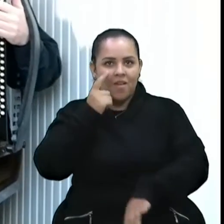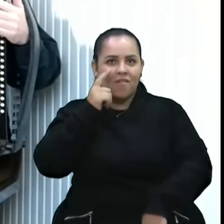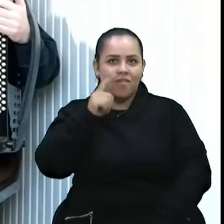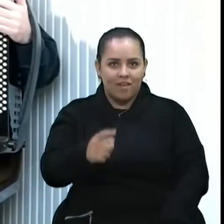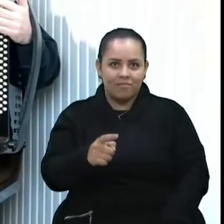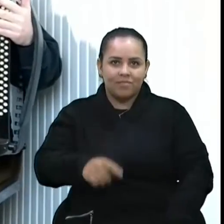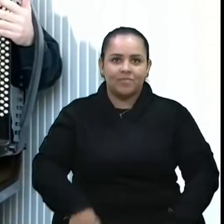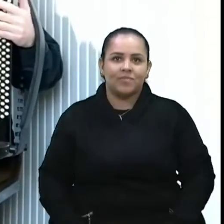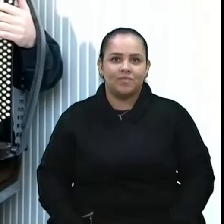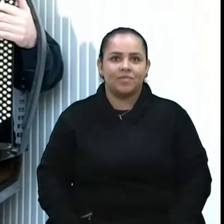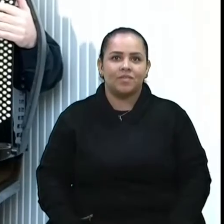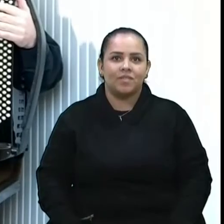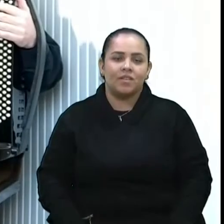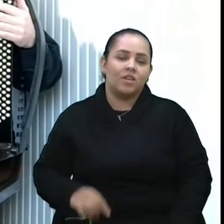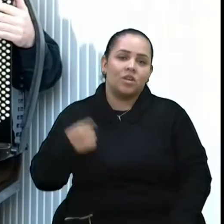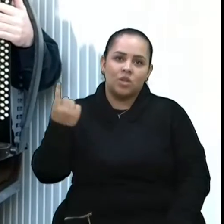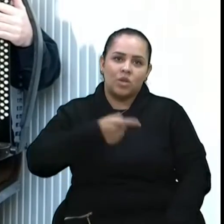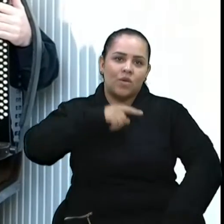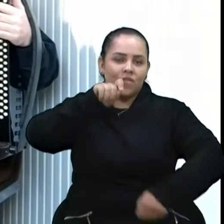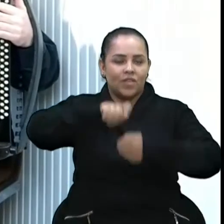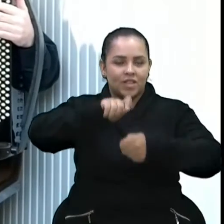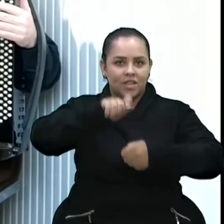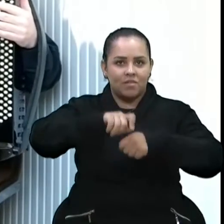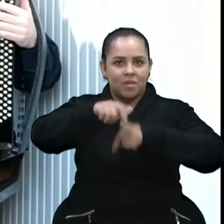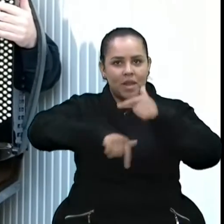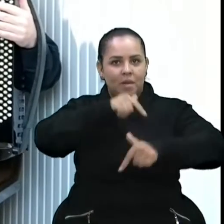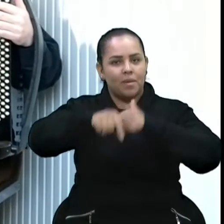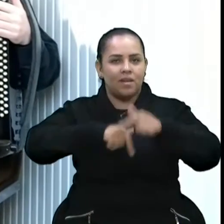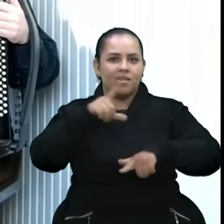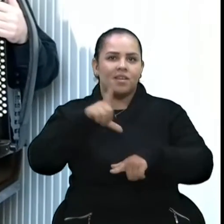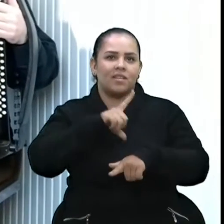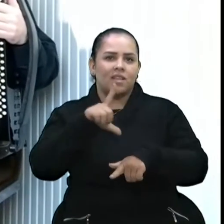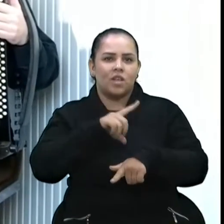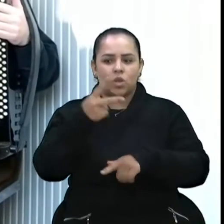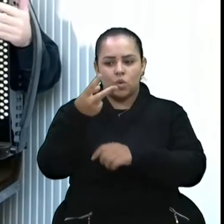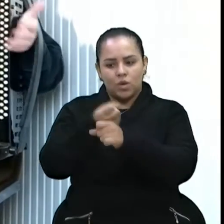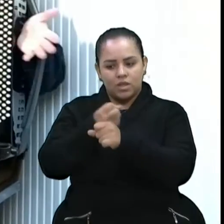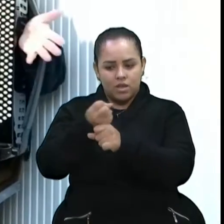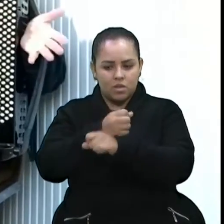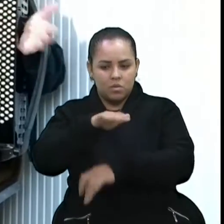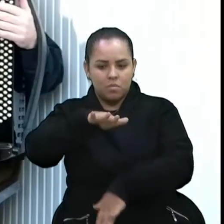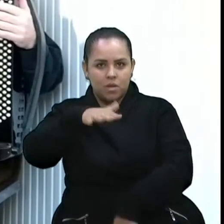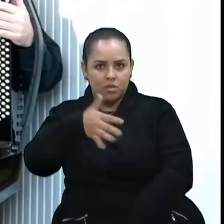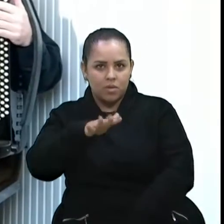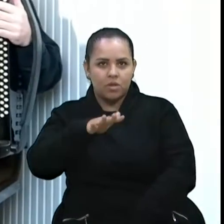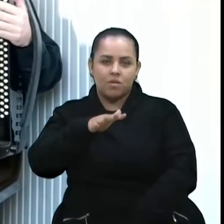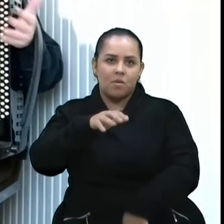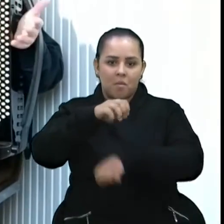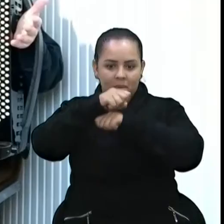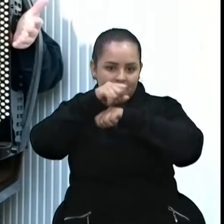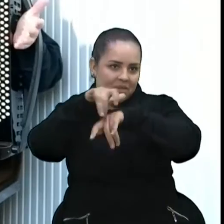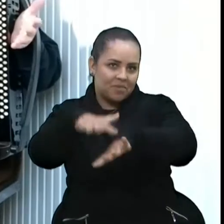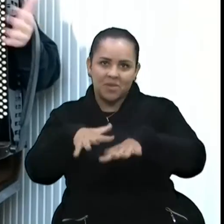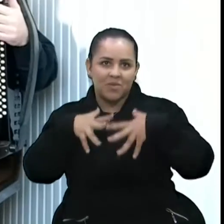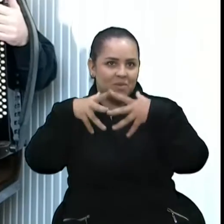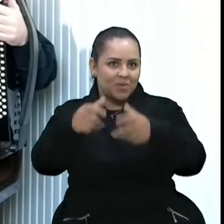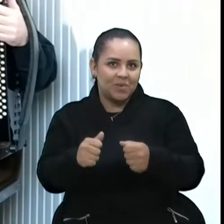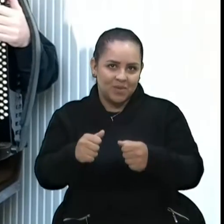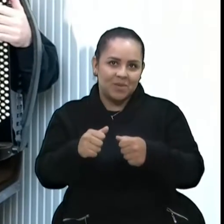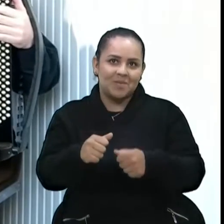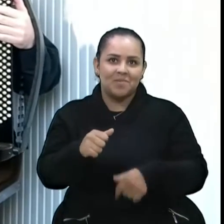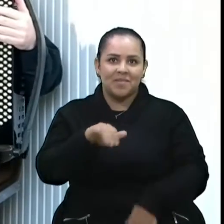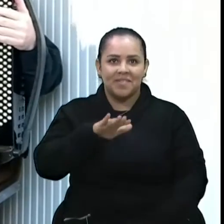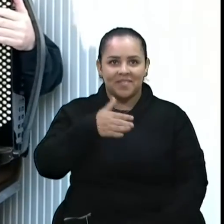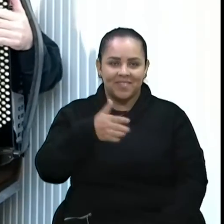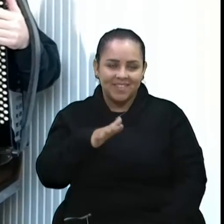Então, e a gente costuma seguir esse trabalho que tem em torno de 2 anos, né, com pandemia e tudo, né, se dá para contar, né, esse meio